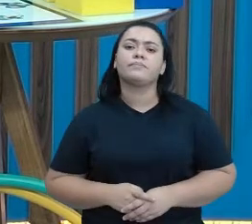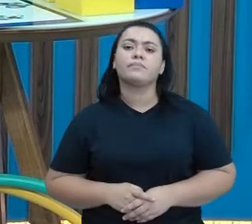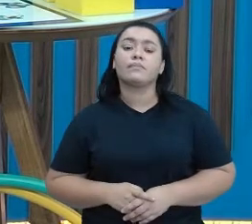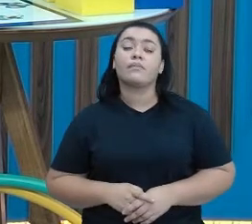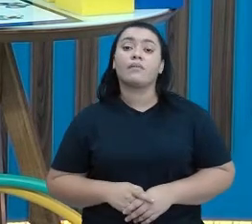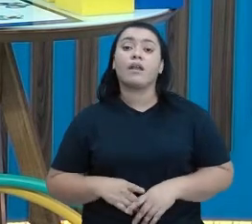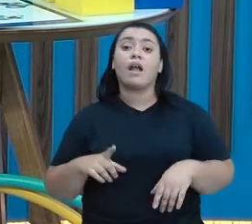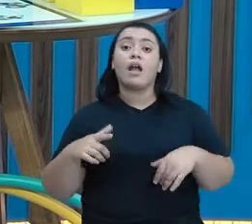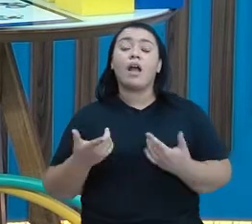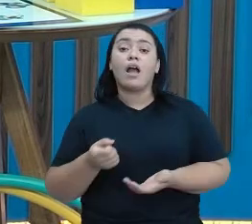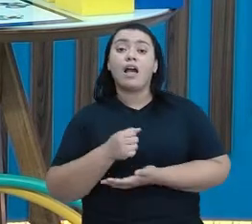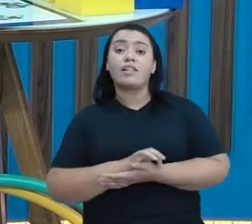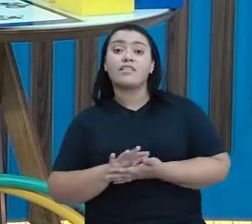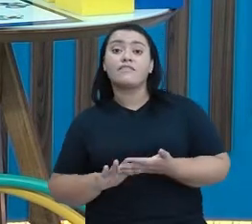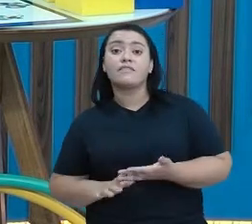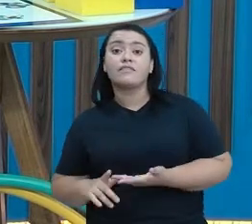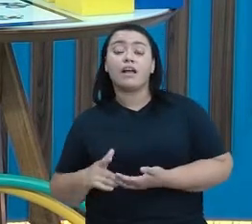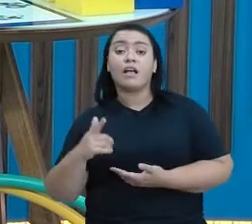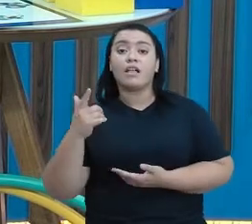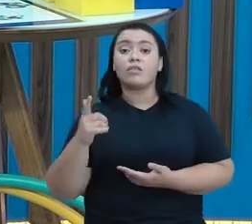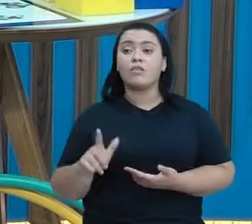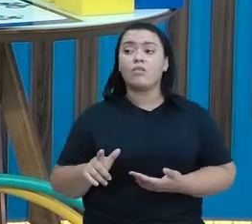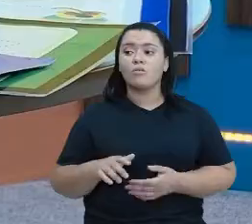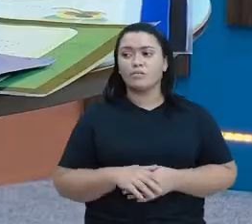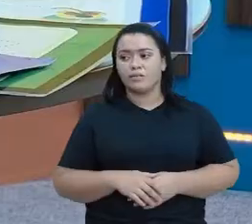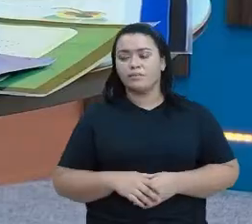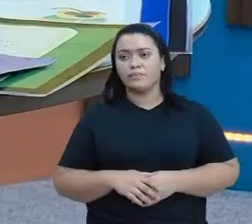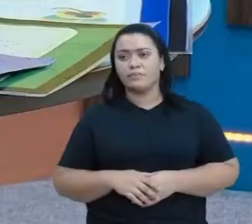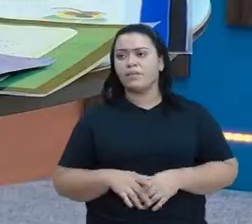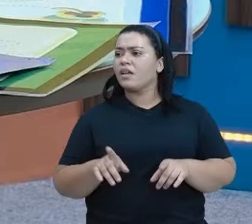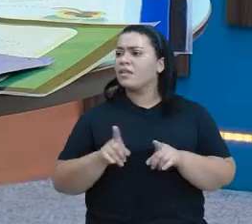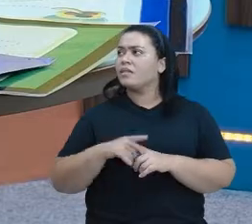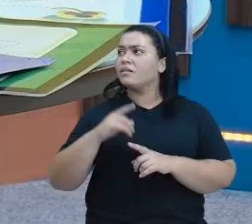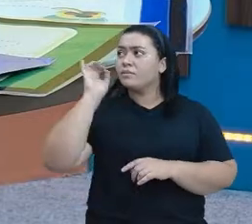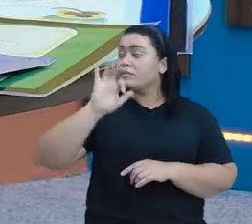Outra atividade também, e